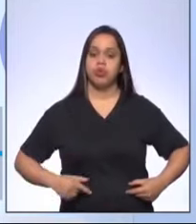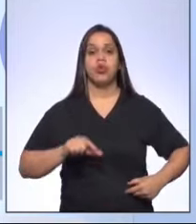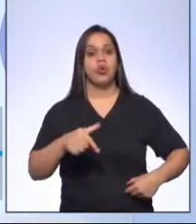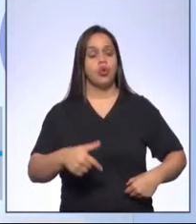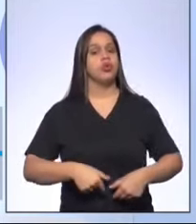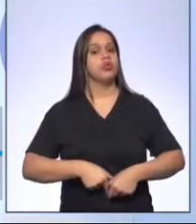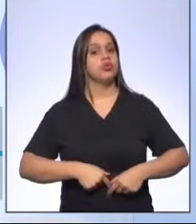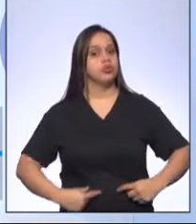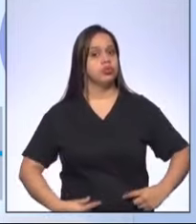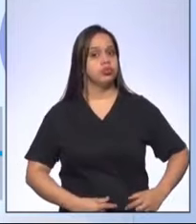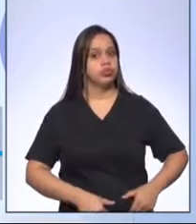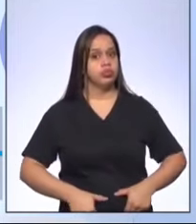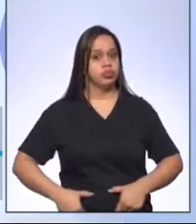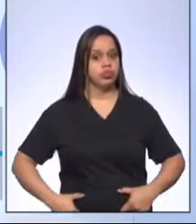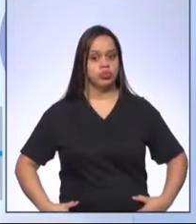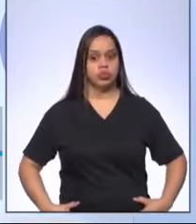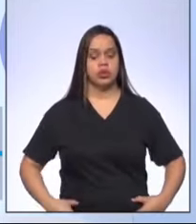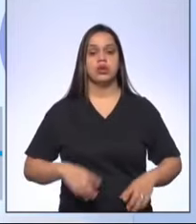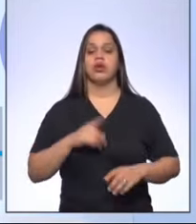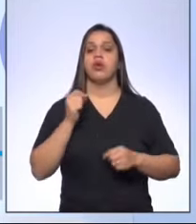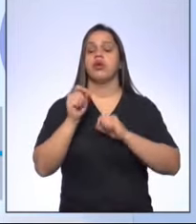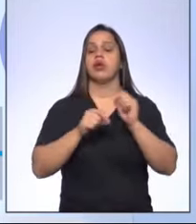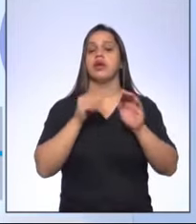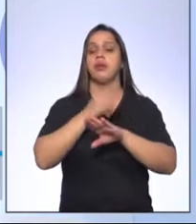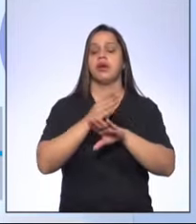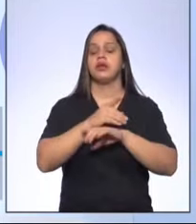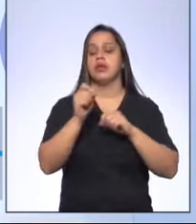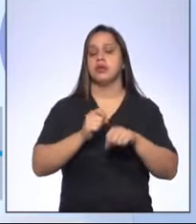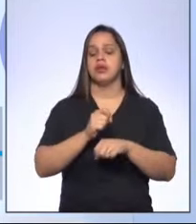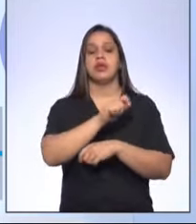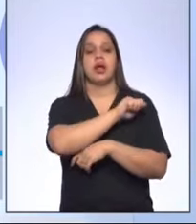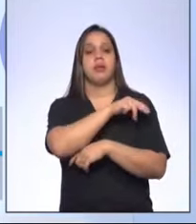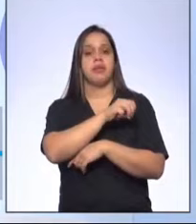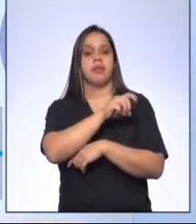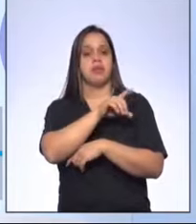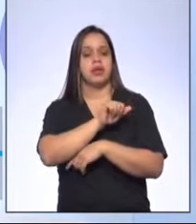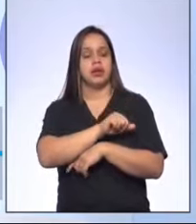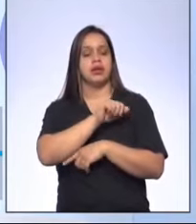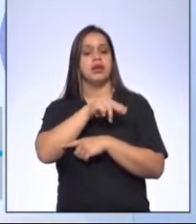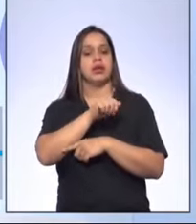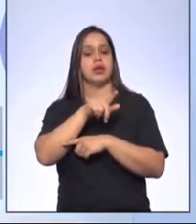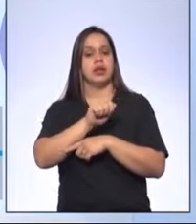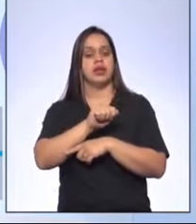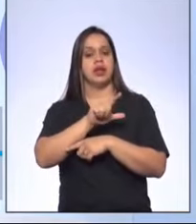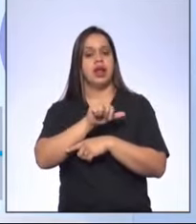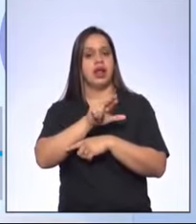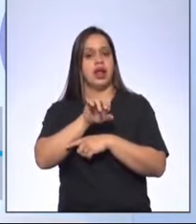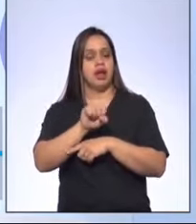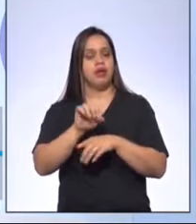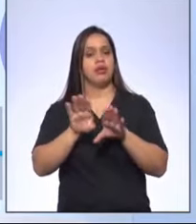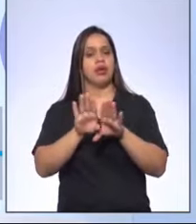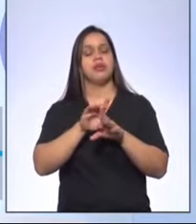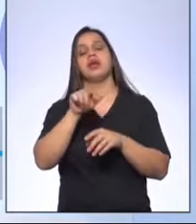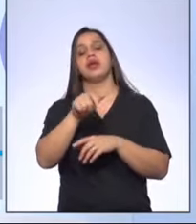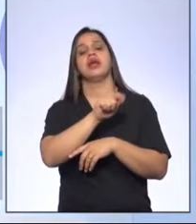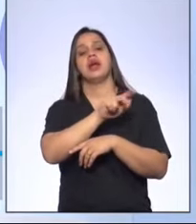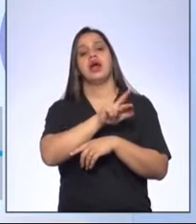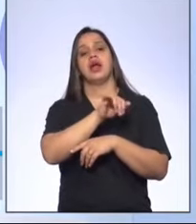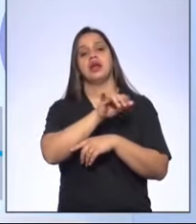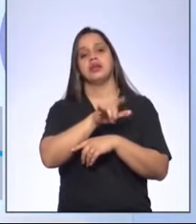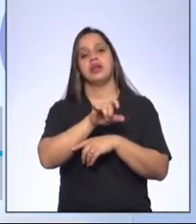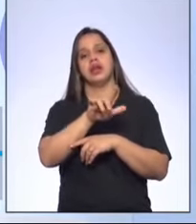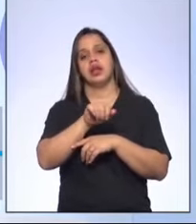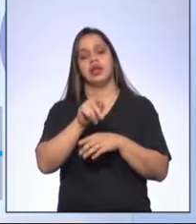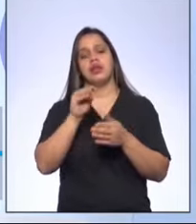das participações aí da Amanda, nós temos a Ana Laura, tem Graziella escreveu